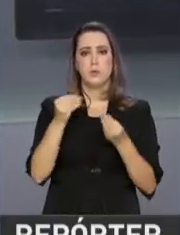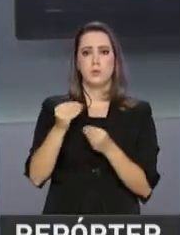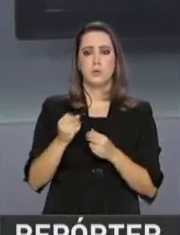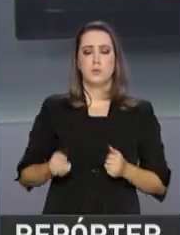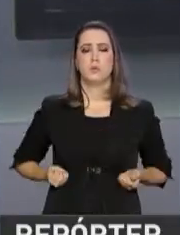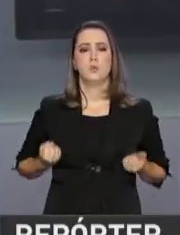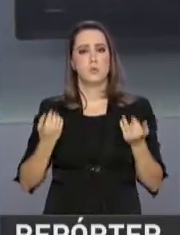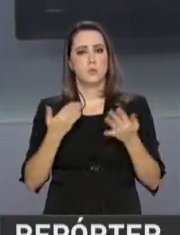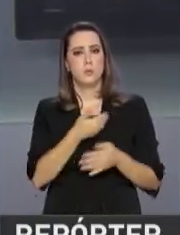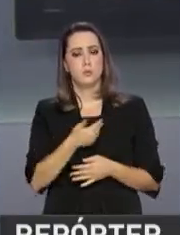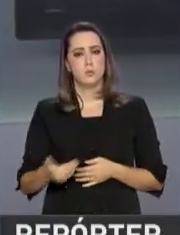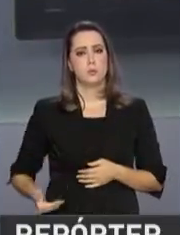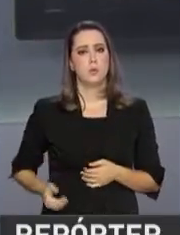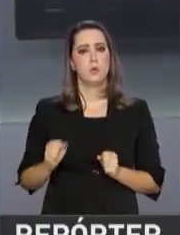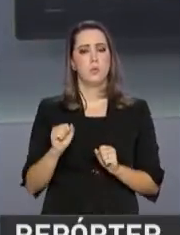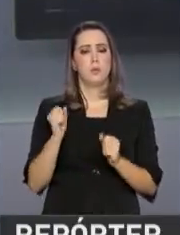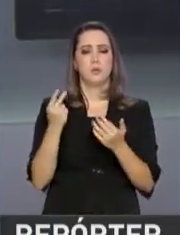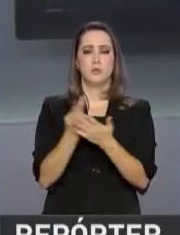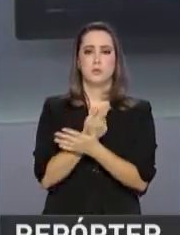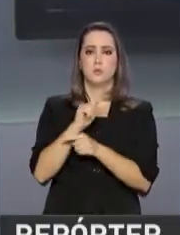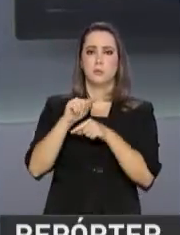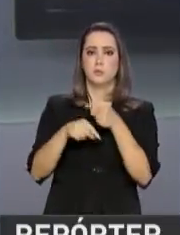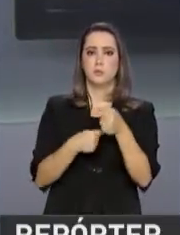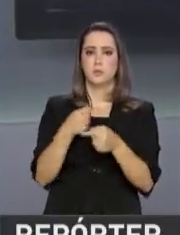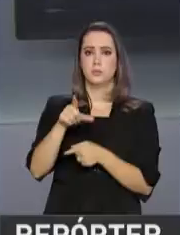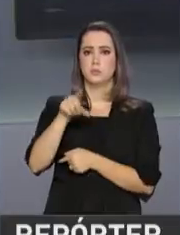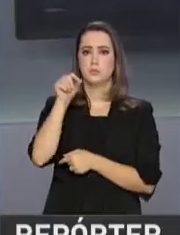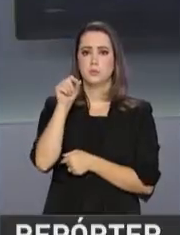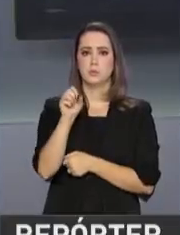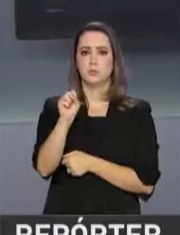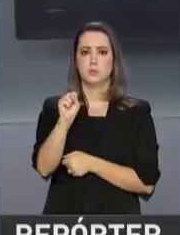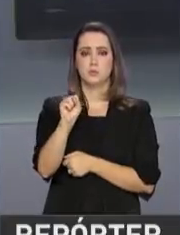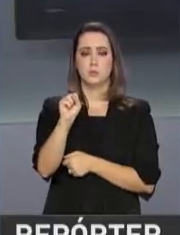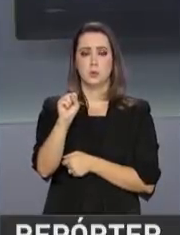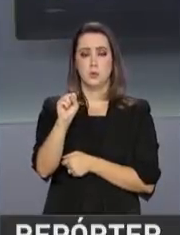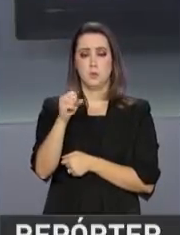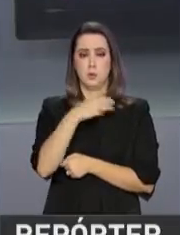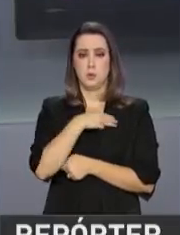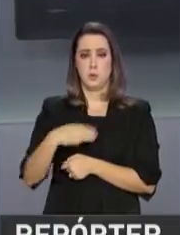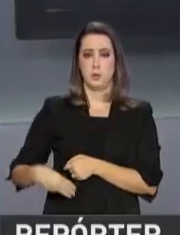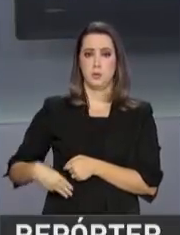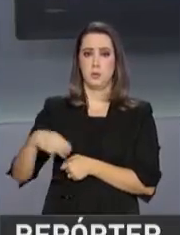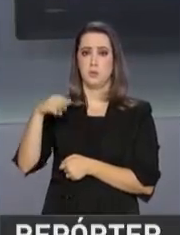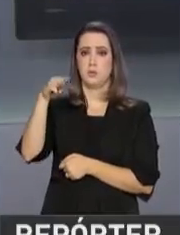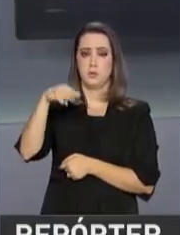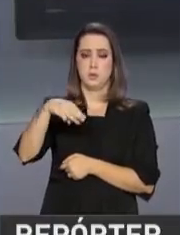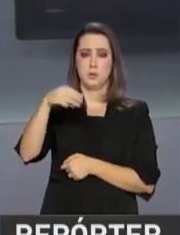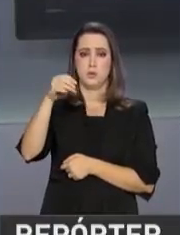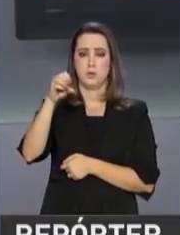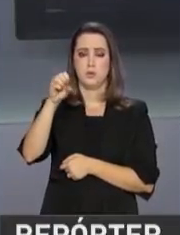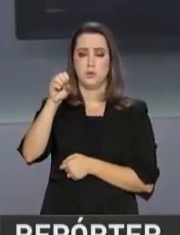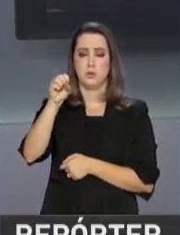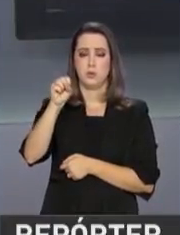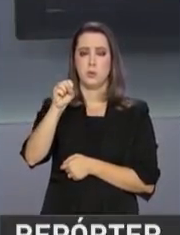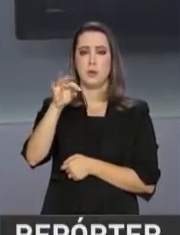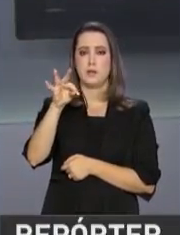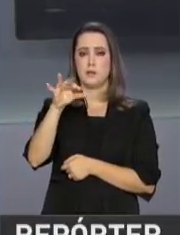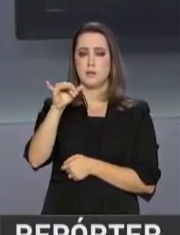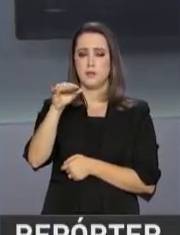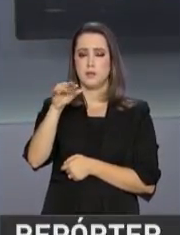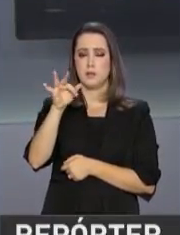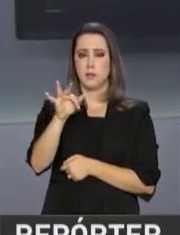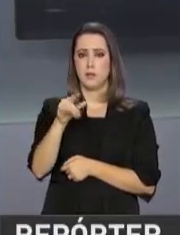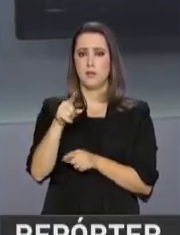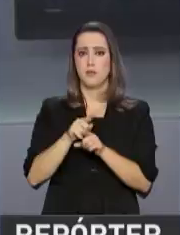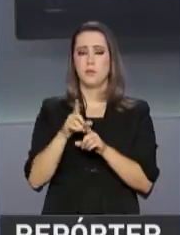públicos que pode ocorrer após a decisão do ministro do supremo tribunal federal ricardo lewandowski de suspender o aumento da